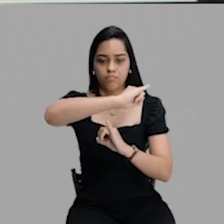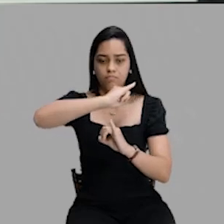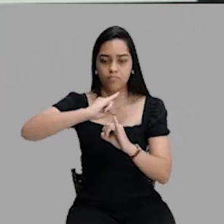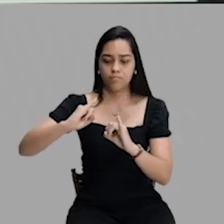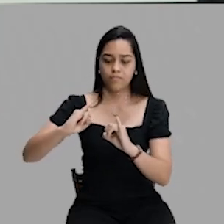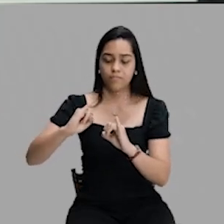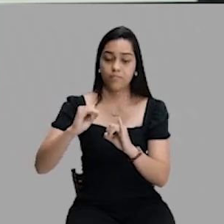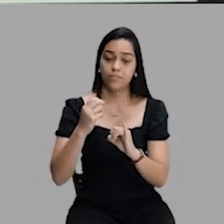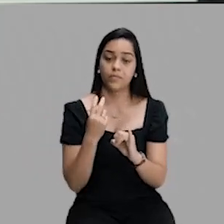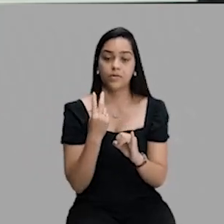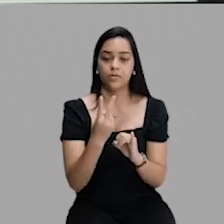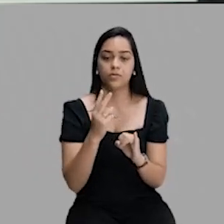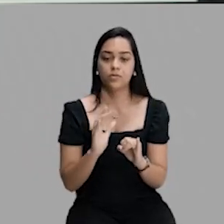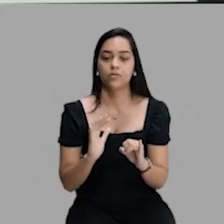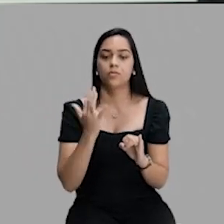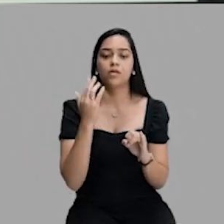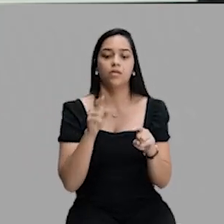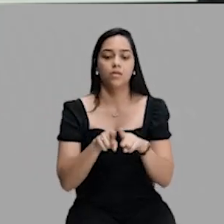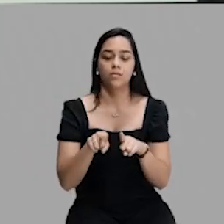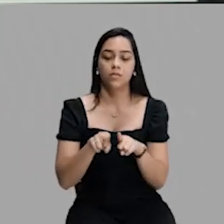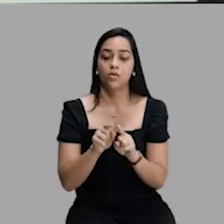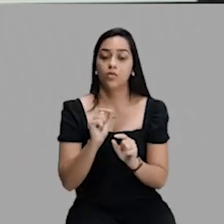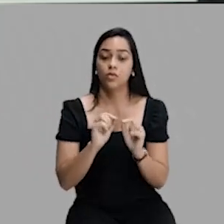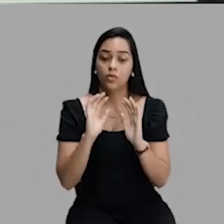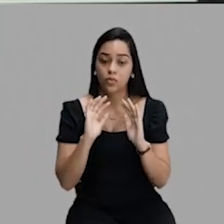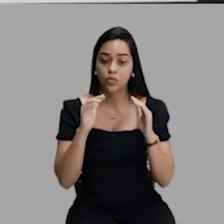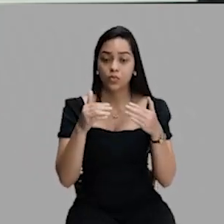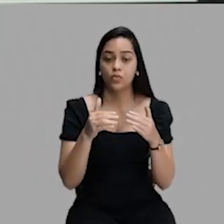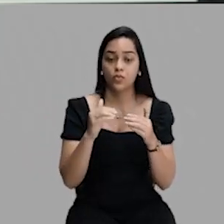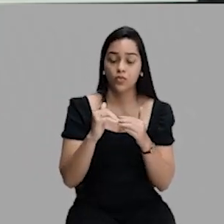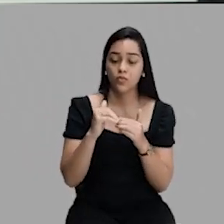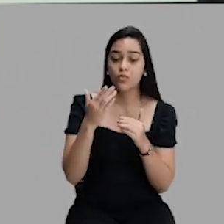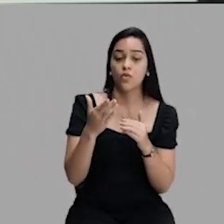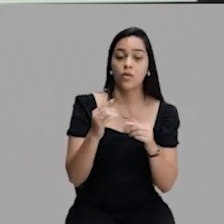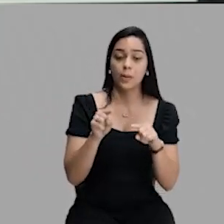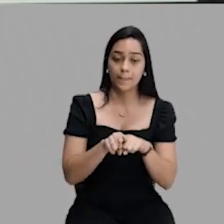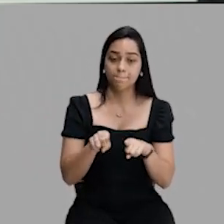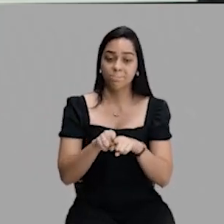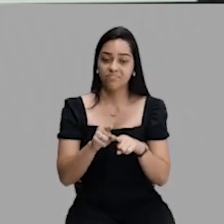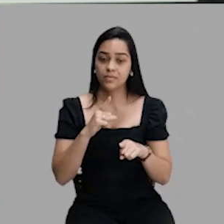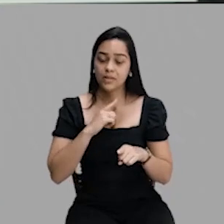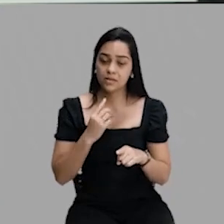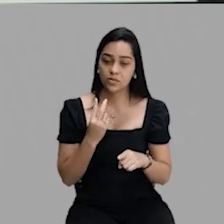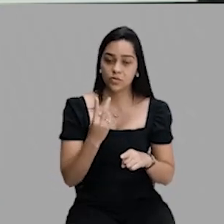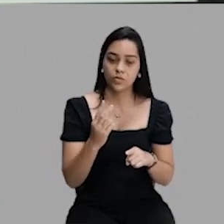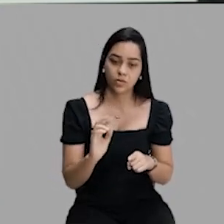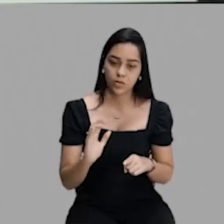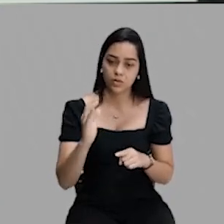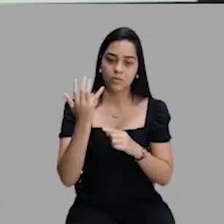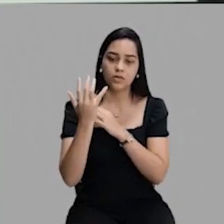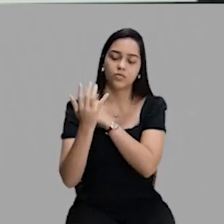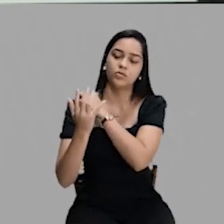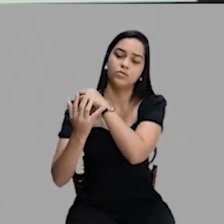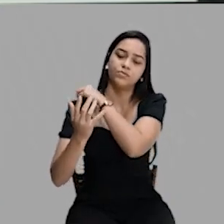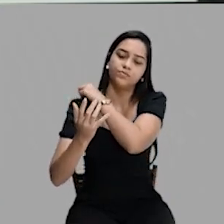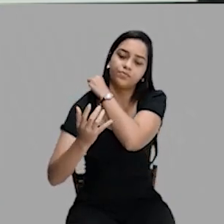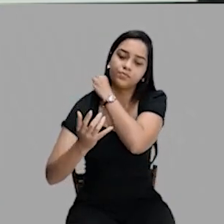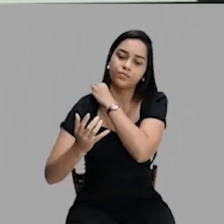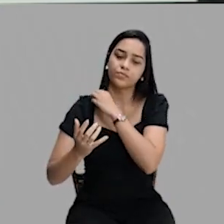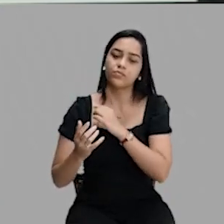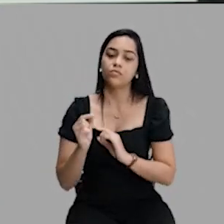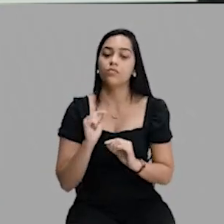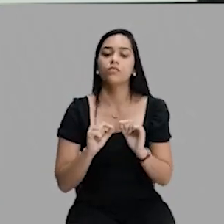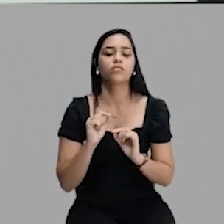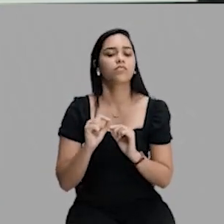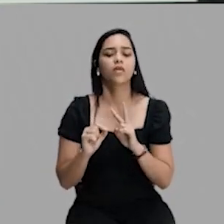aqui eu tenho essas duas situações, quando o centro está fora dos eixos, também existem essas duas situações. Tá? O que